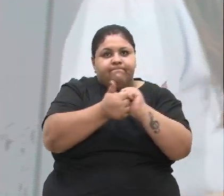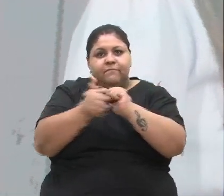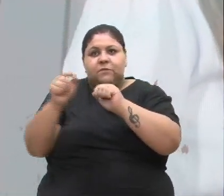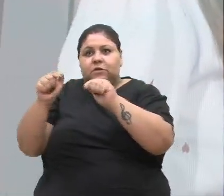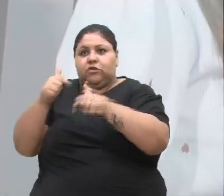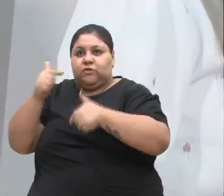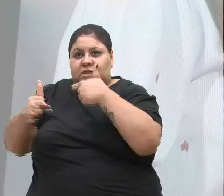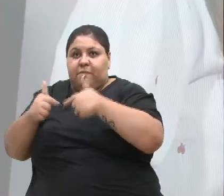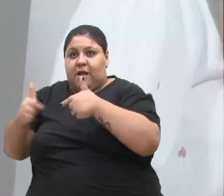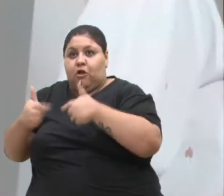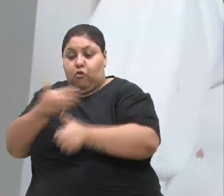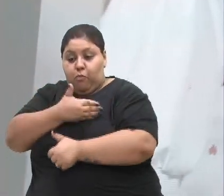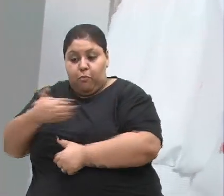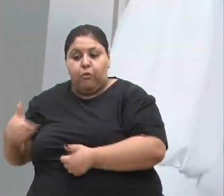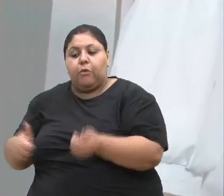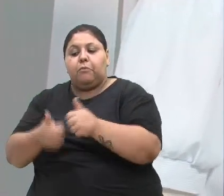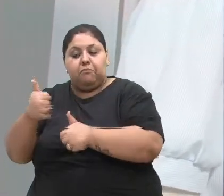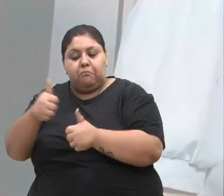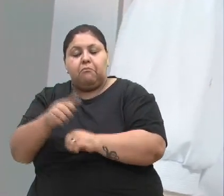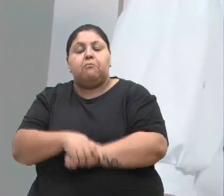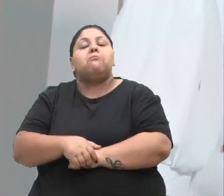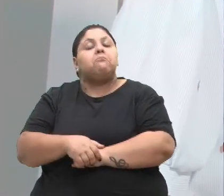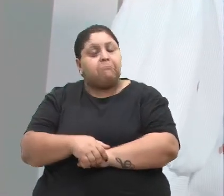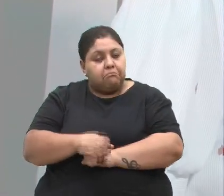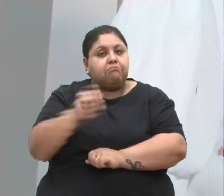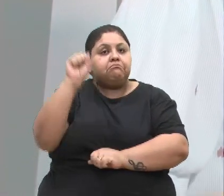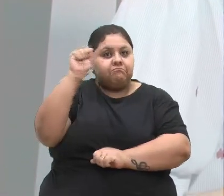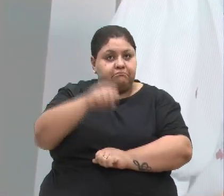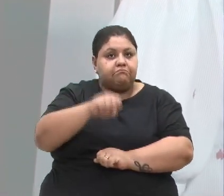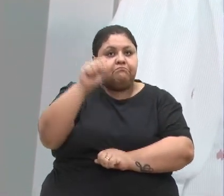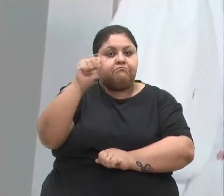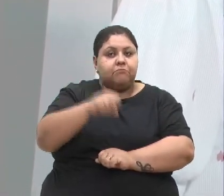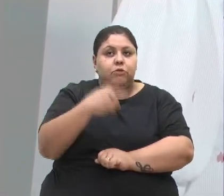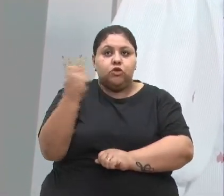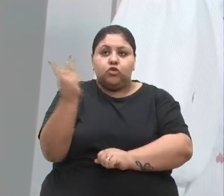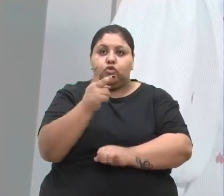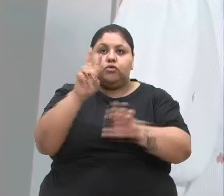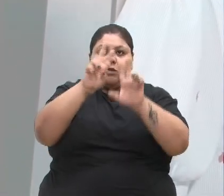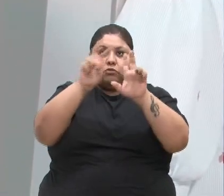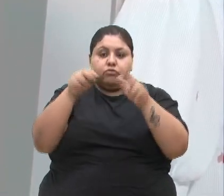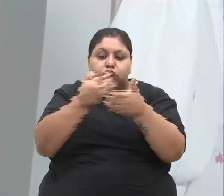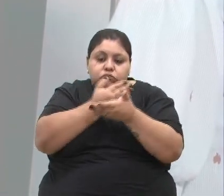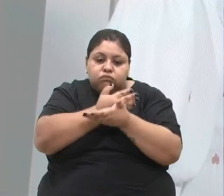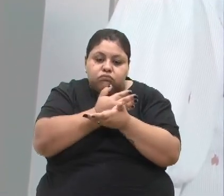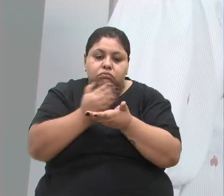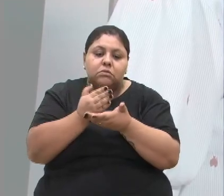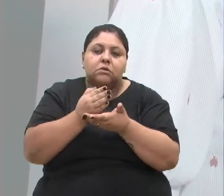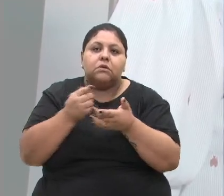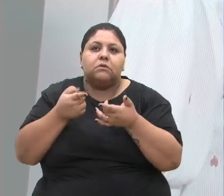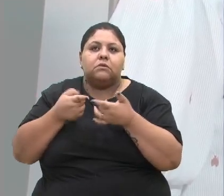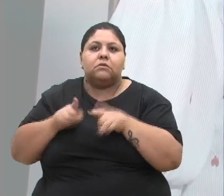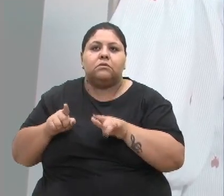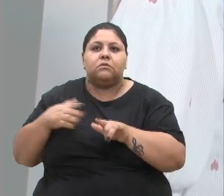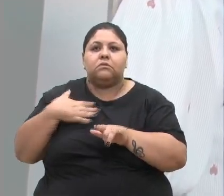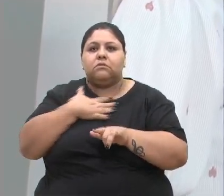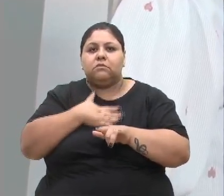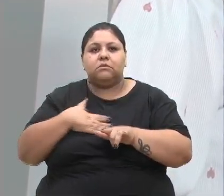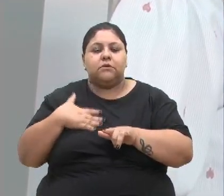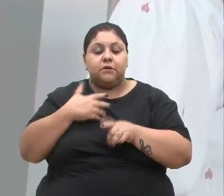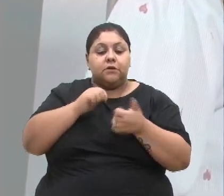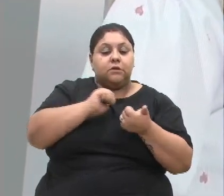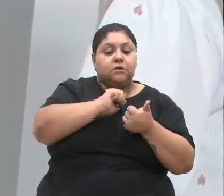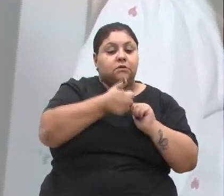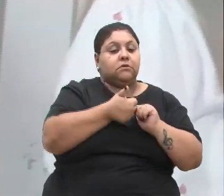de qualidade? Podemos dizer sim que são as duas bandeiras norteadoras, mas no sentido de o